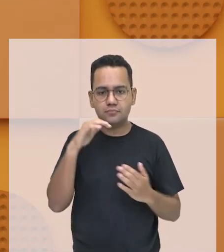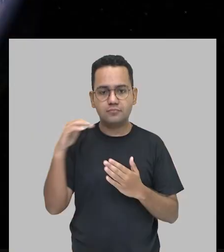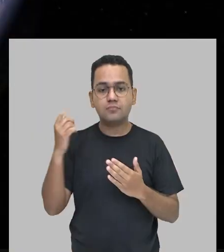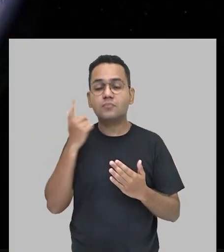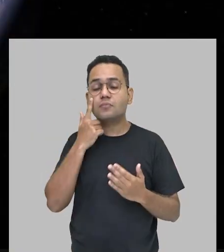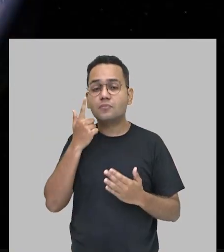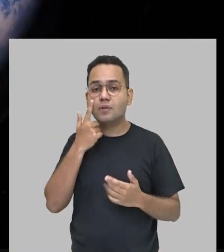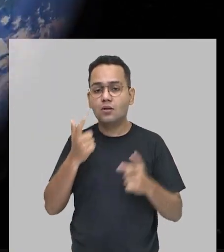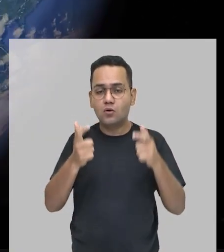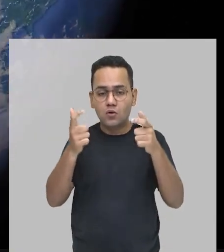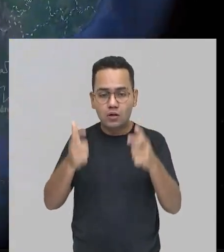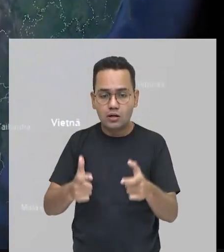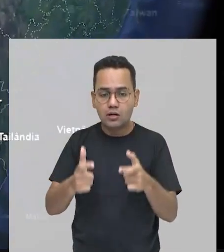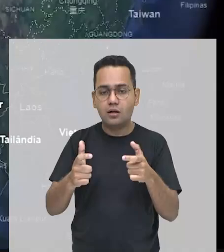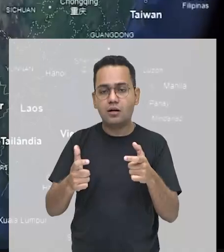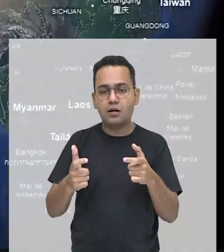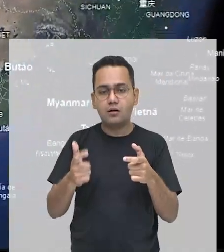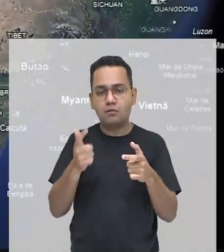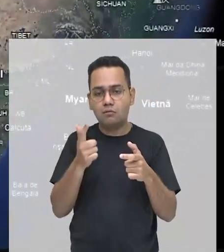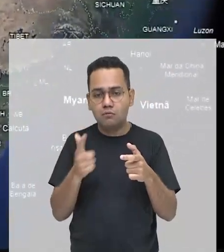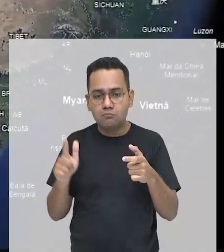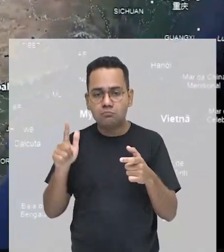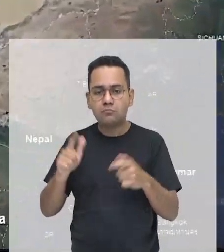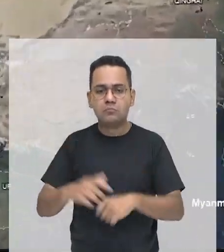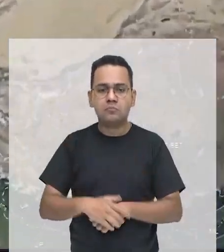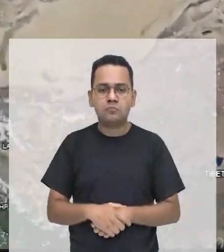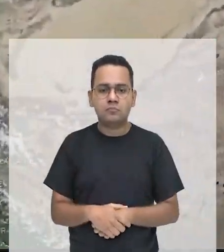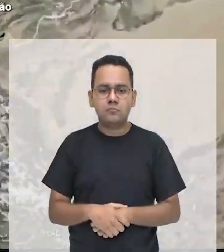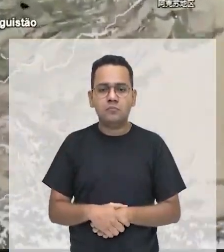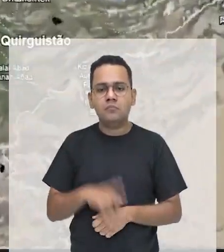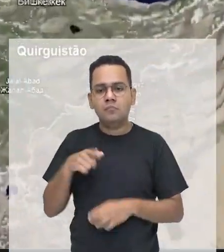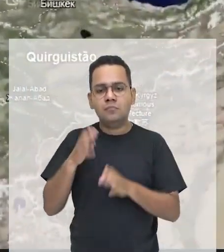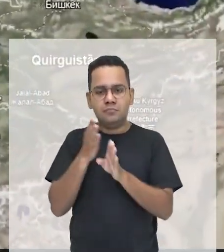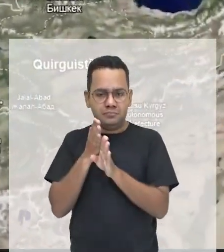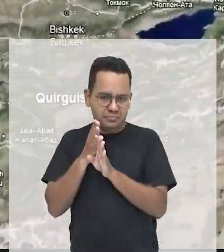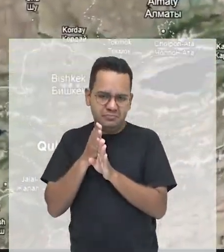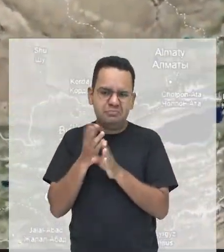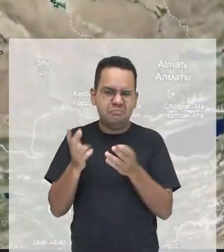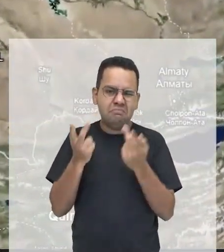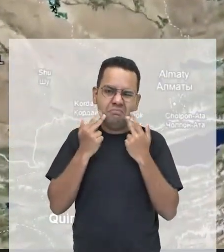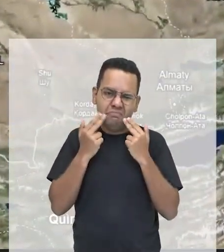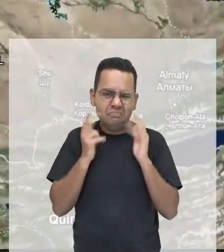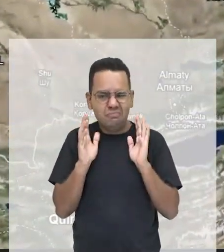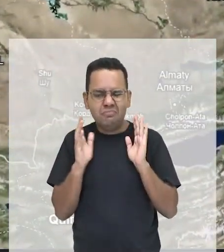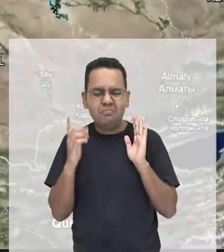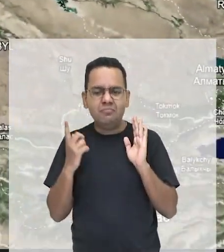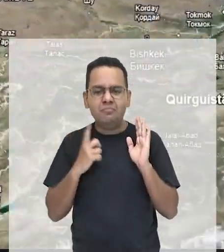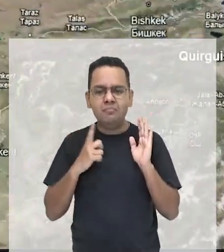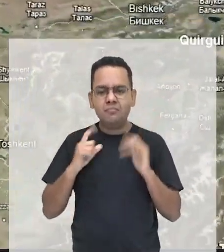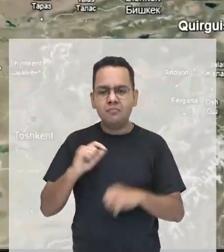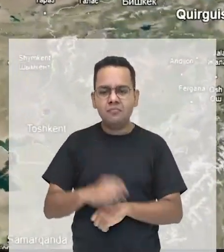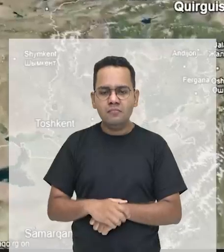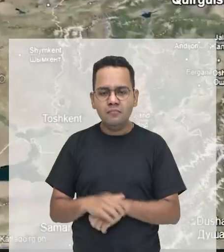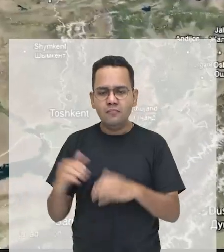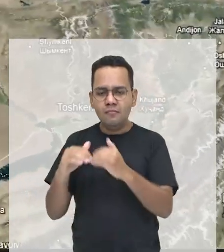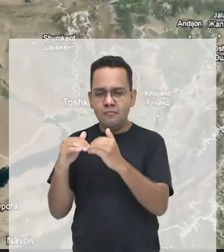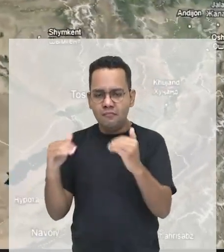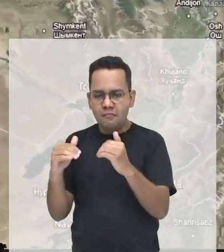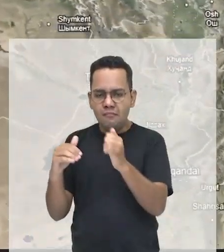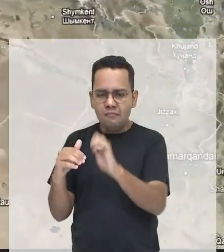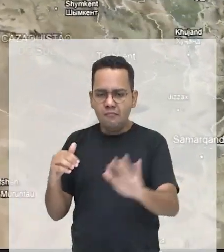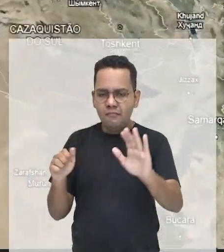Cáucaso, né? Que é uma outra das divisões ali naturais entre Europa e